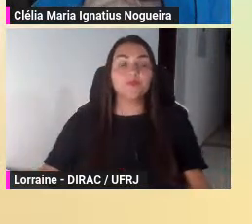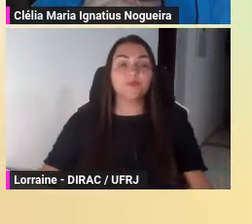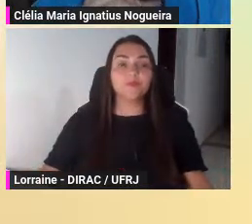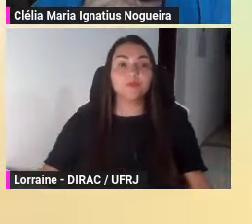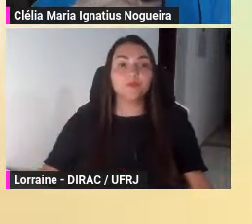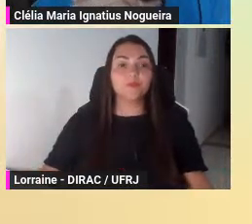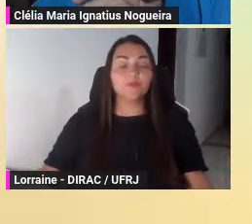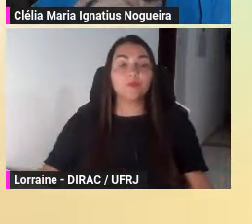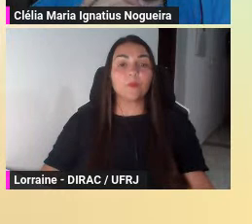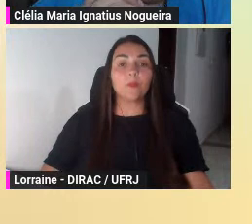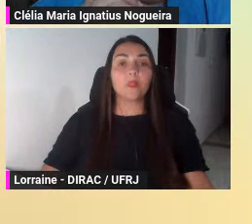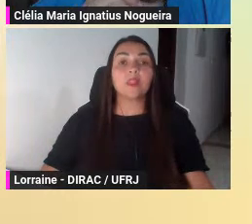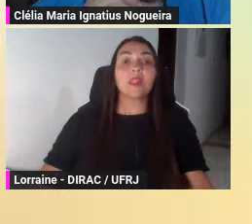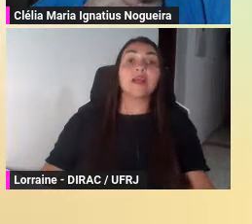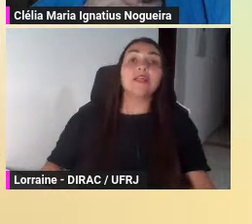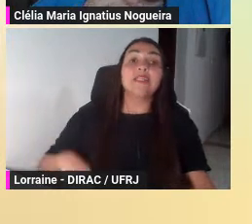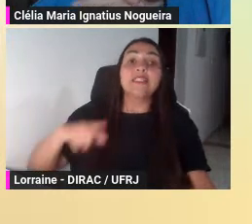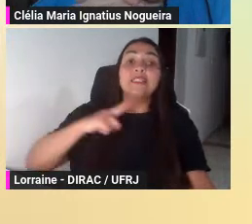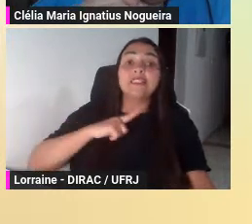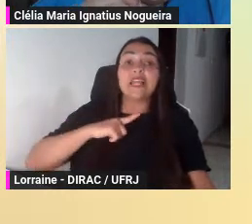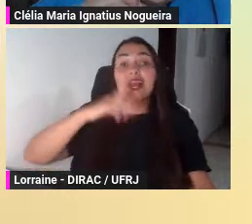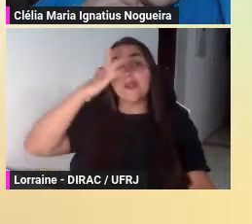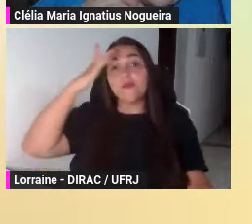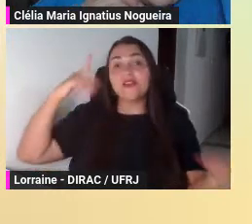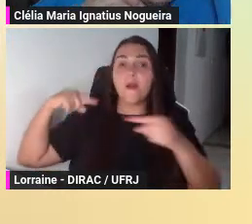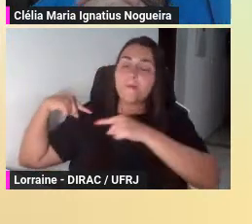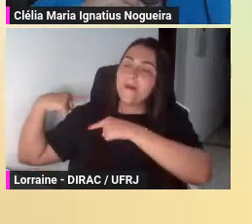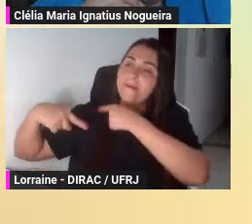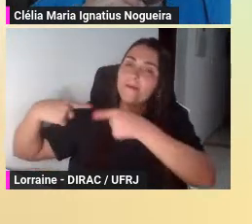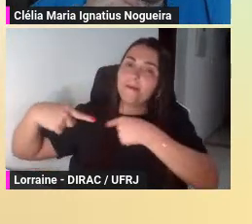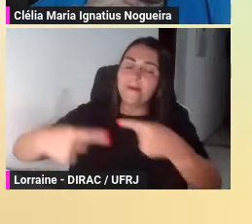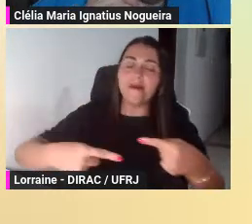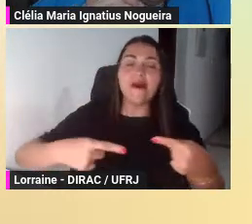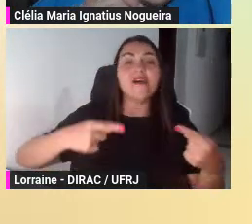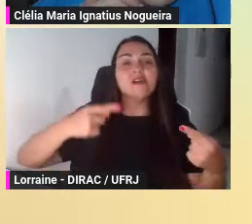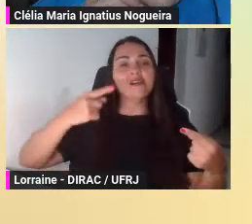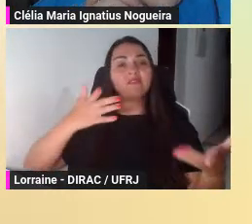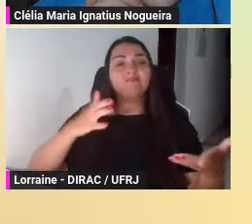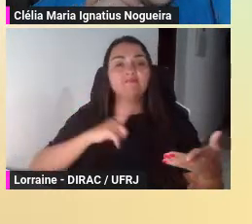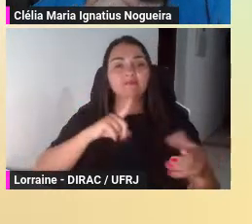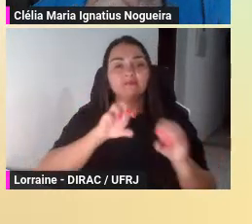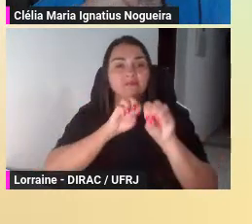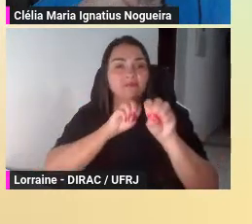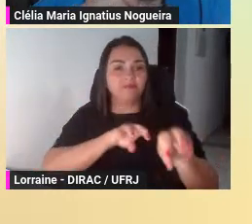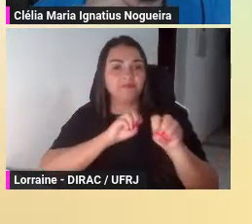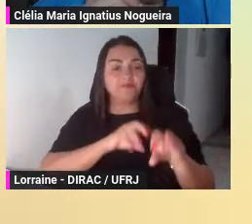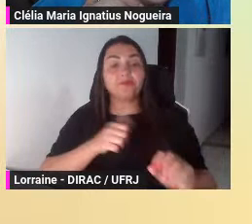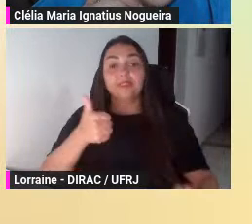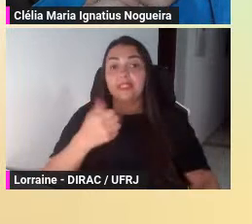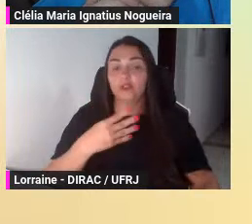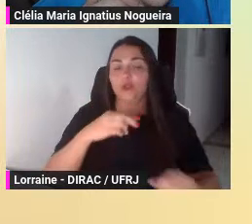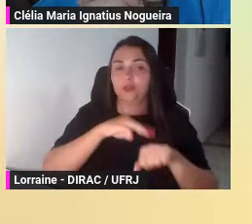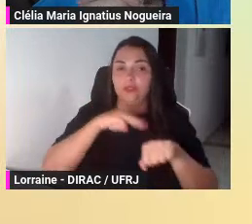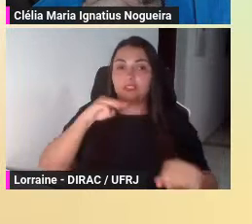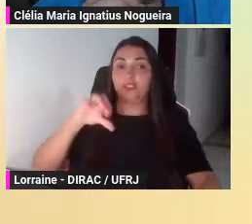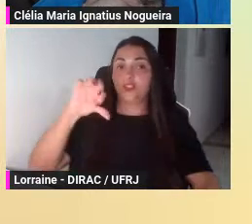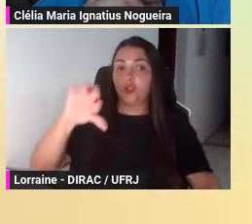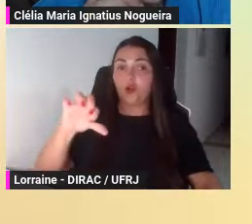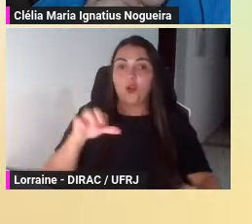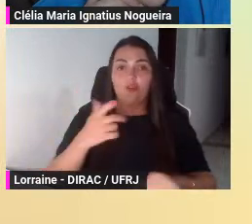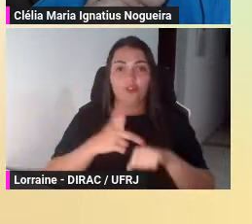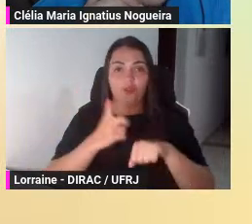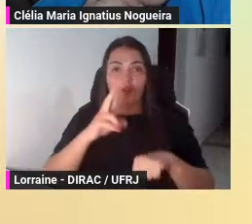Tem uns herdeiros intelectuais aí, eu já orientei concluídos 14 mestrados, 9 doutorados,